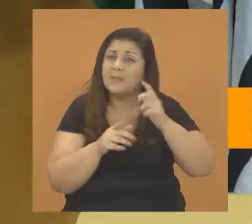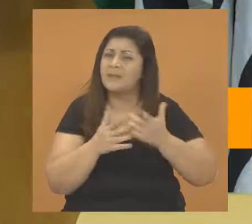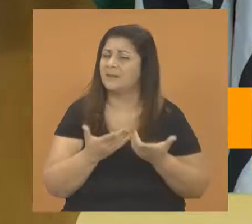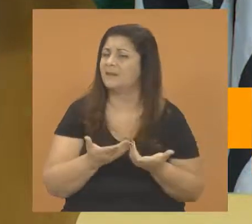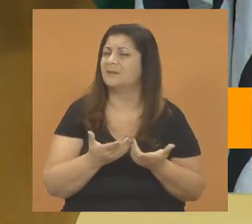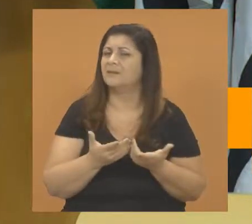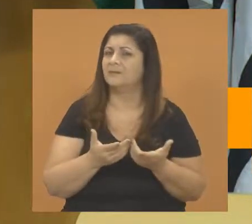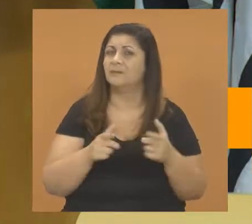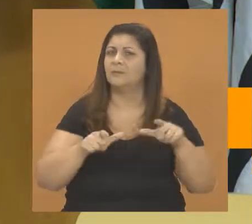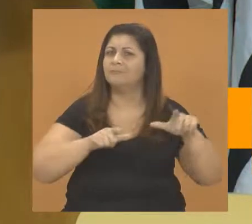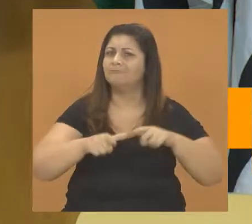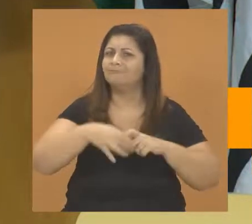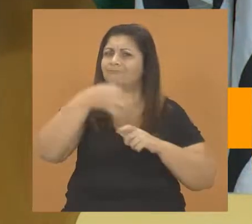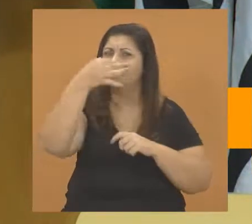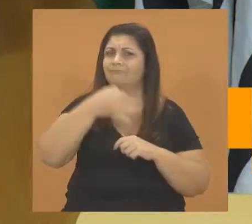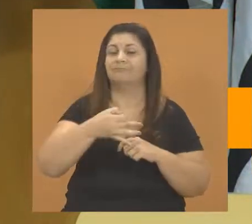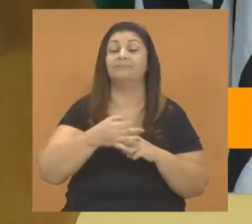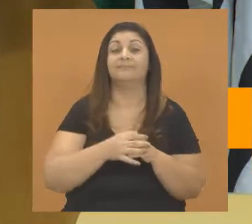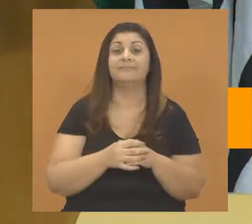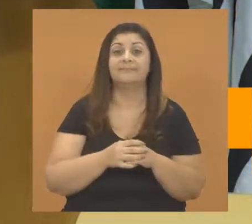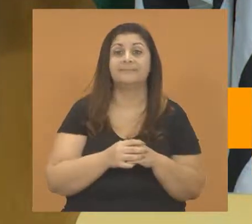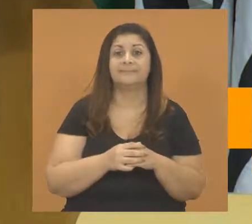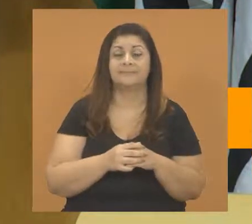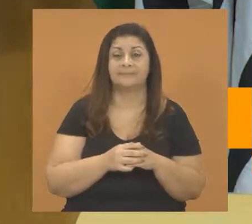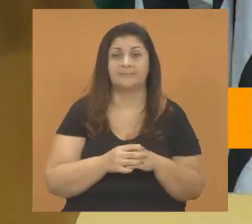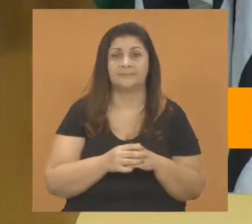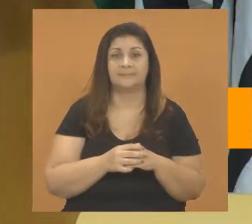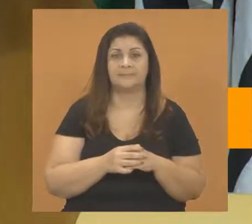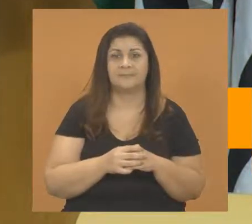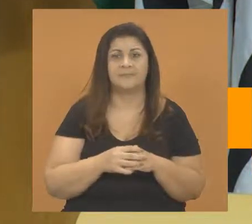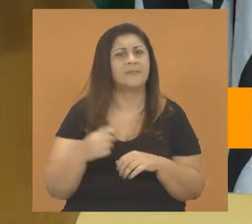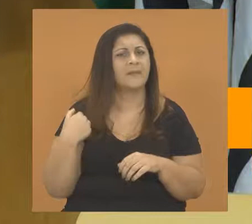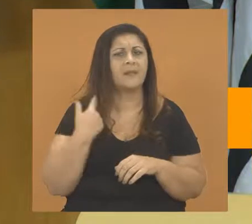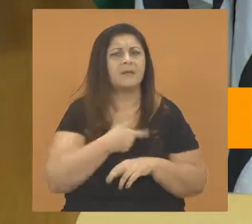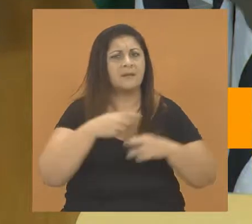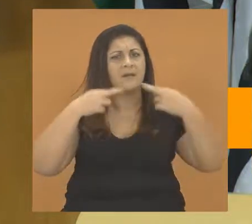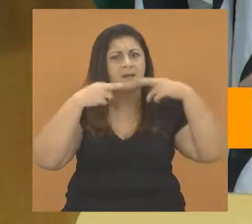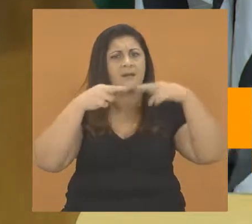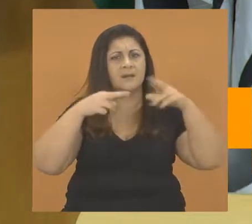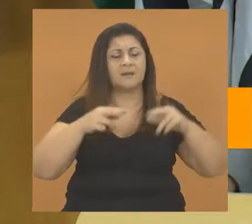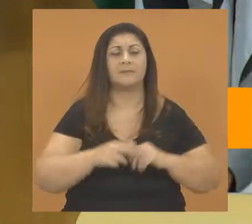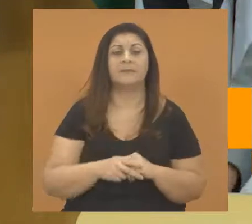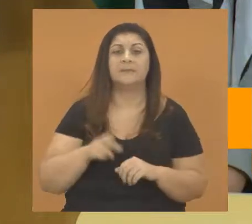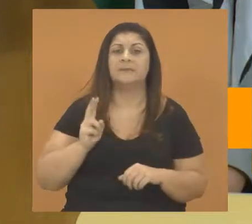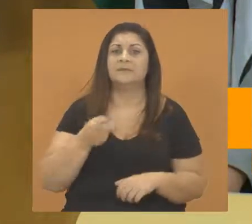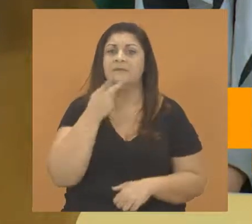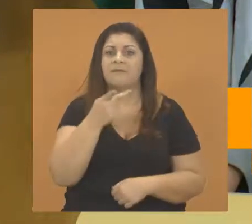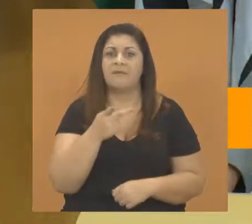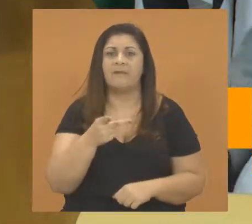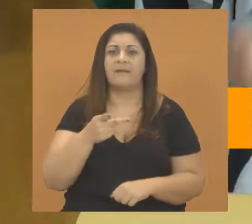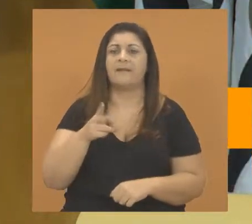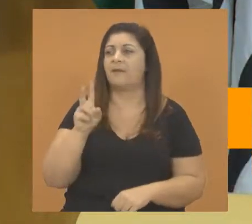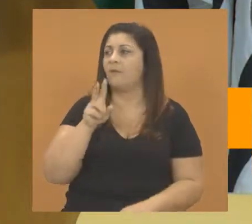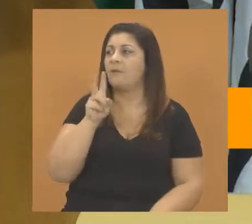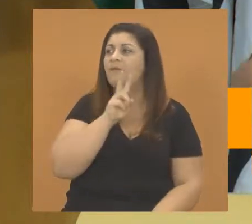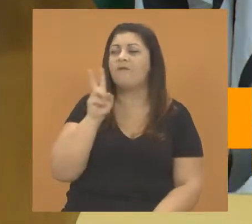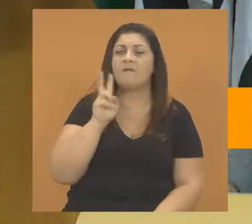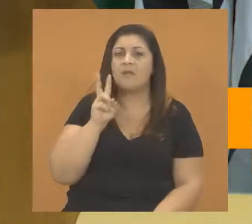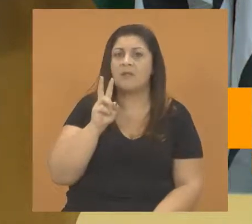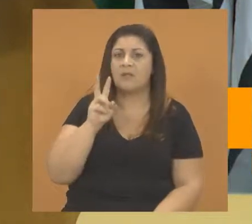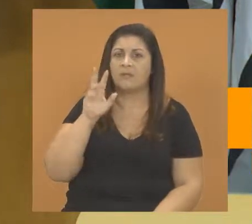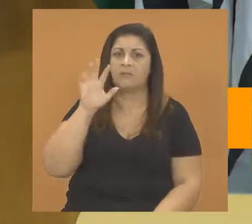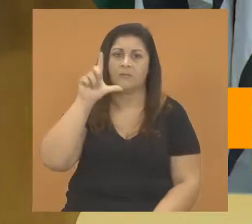trabalho mais preciso porque no nosso reclamamos muito aqui quando falava com o vereador luiz flávio a secretaria de mobilidade